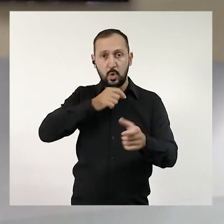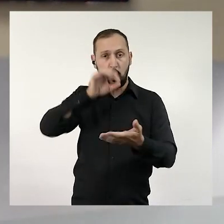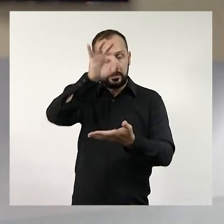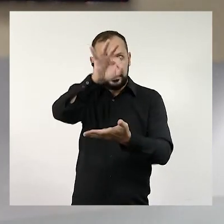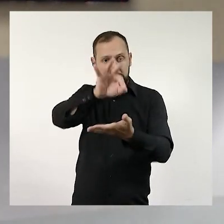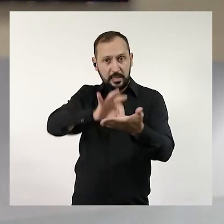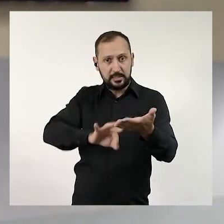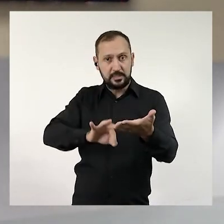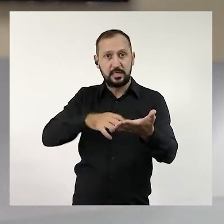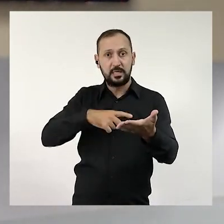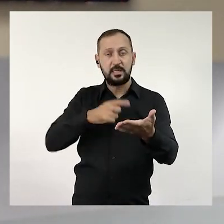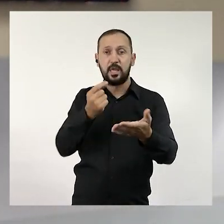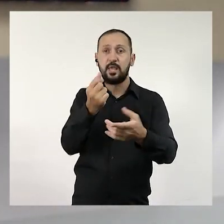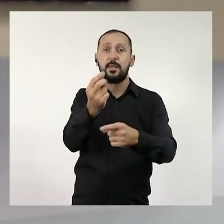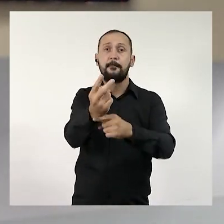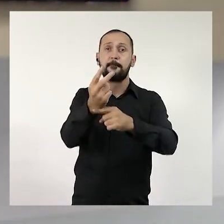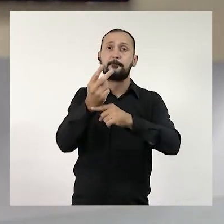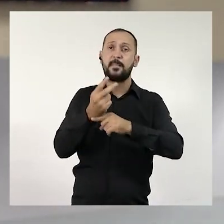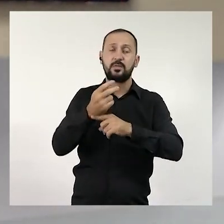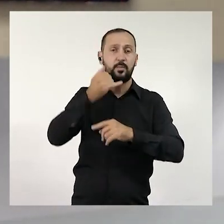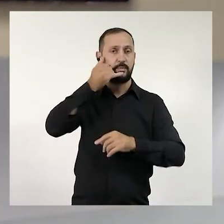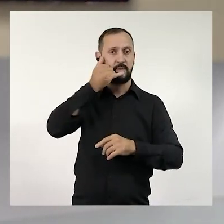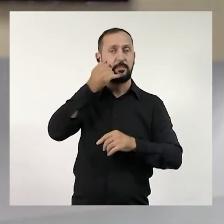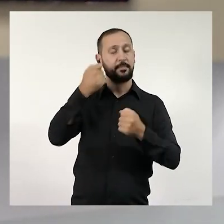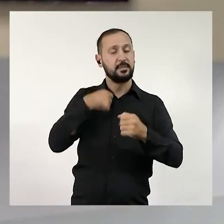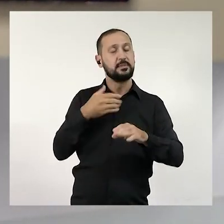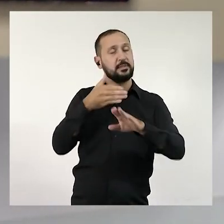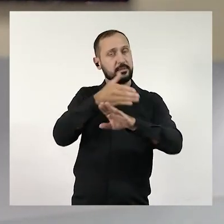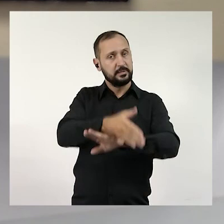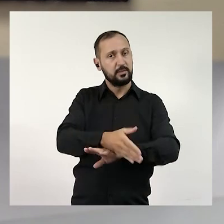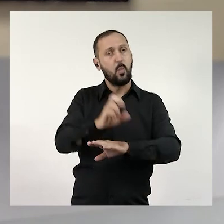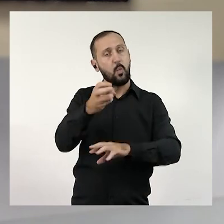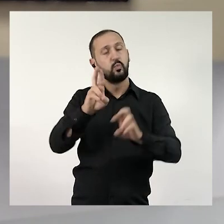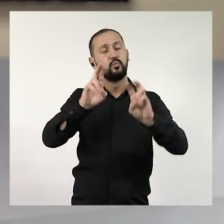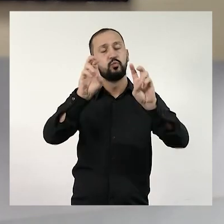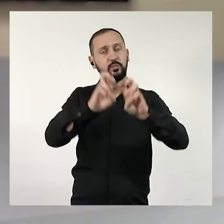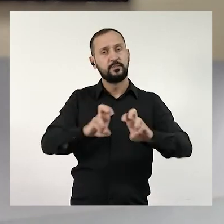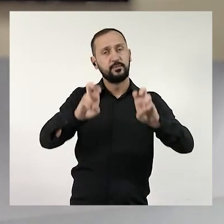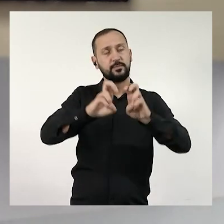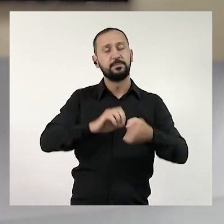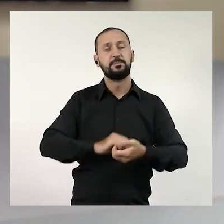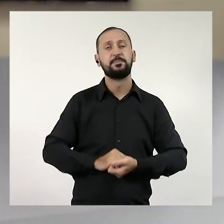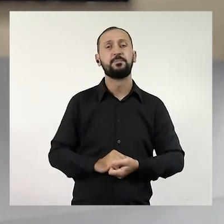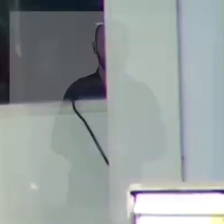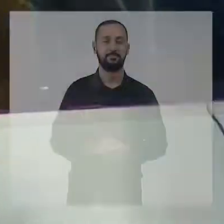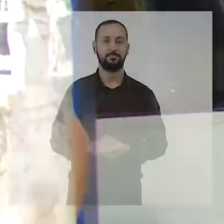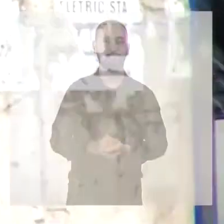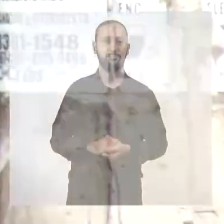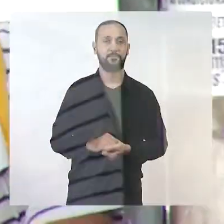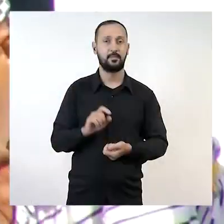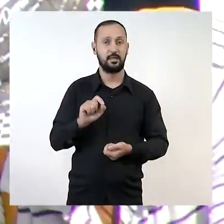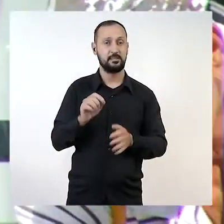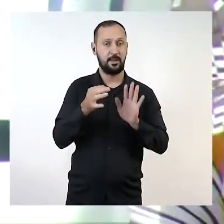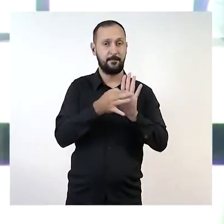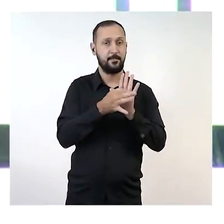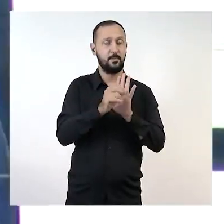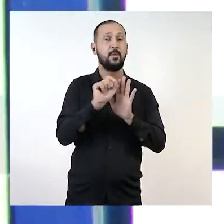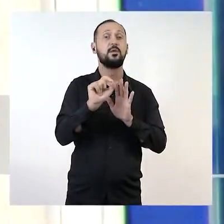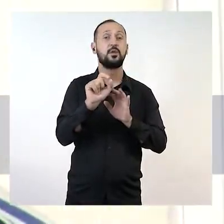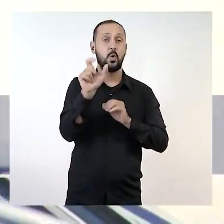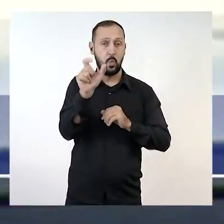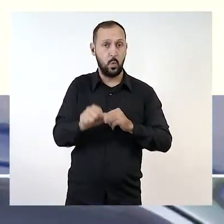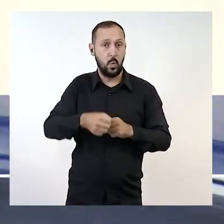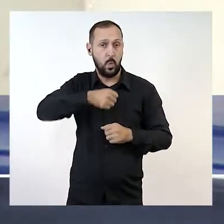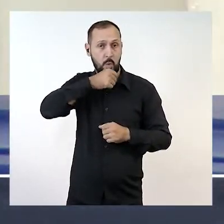de idosos que contratem empréstimos por telefone ou por meio digital. A proposta